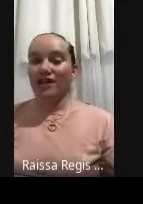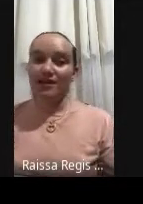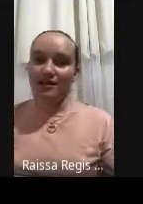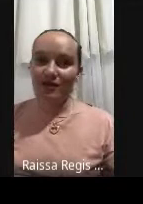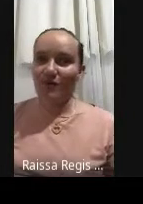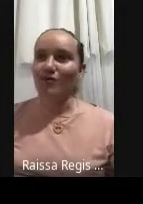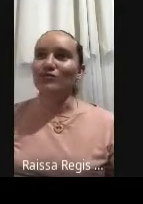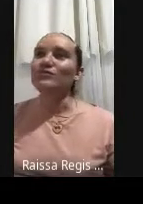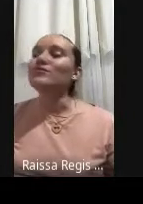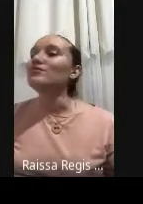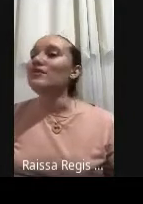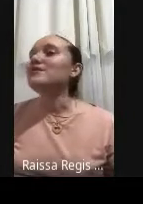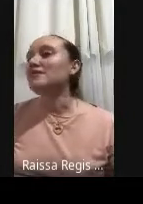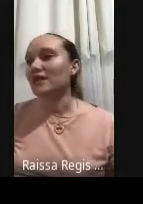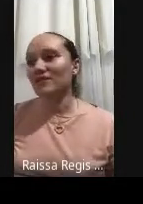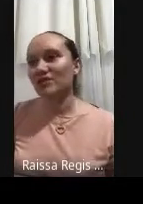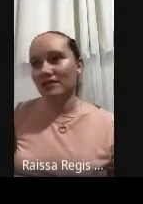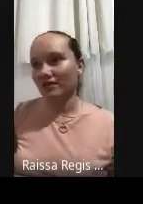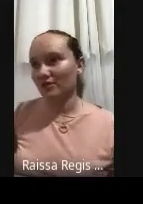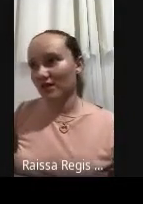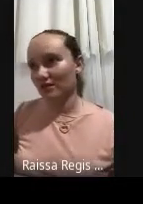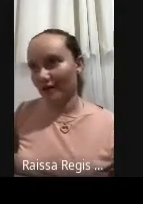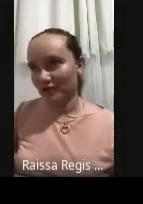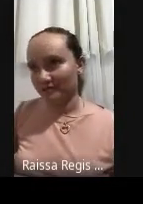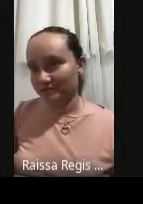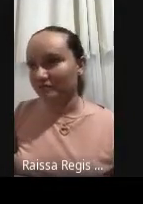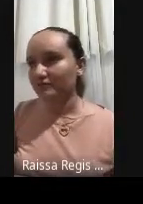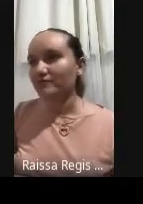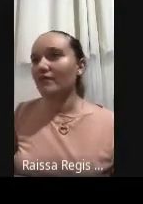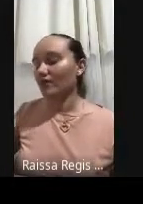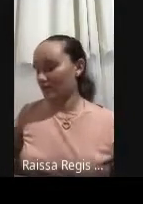foi ela que criou esse sistema de escrita, que é o sign writing.